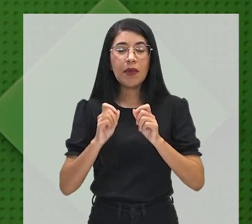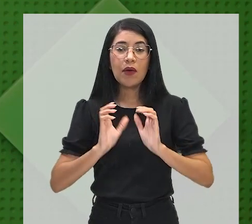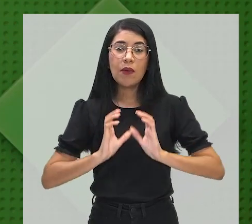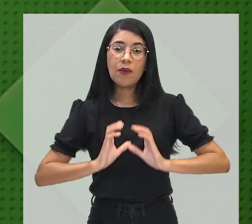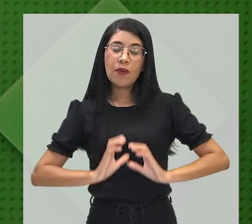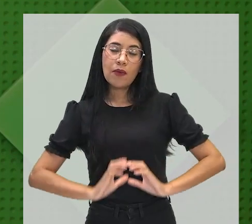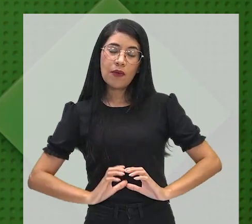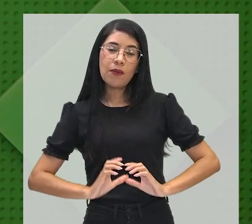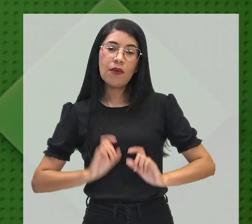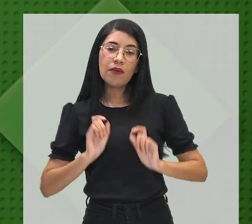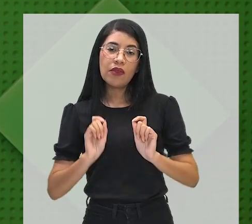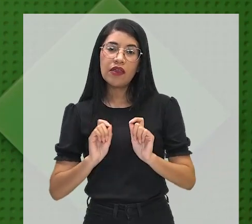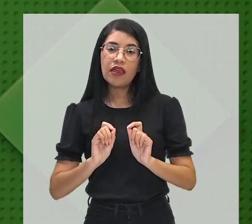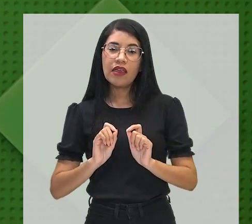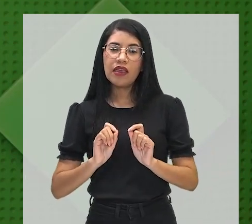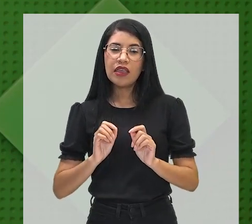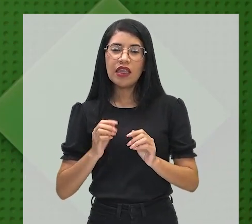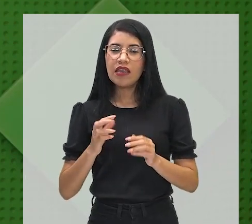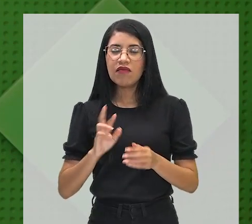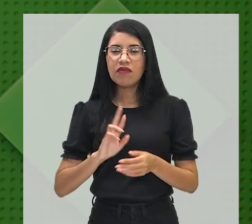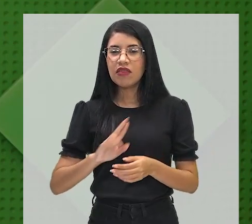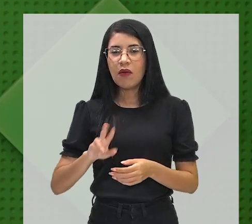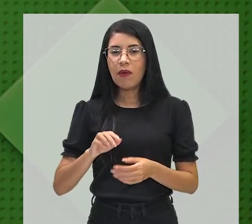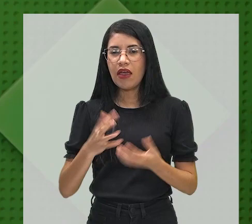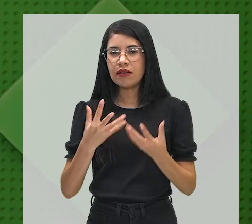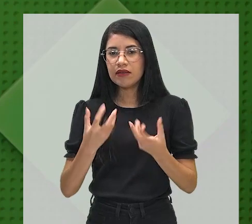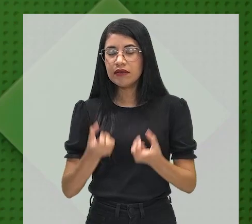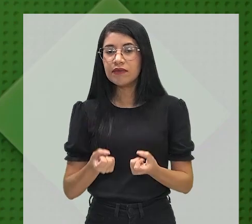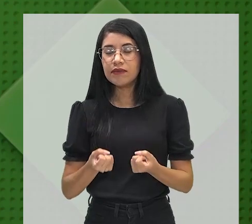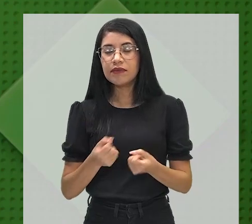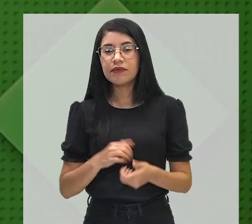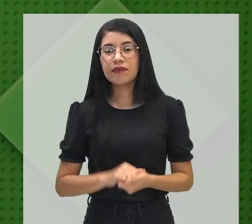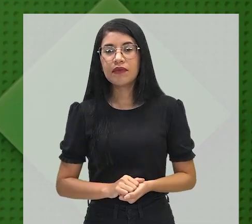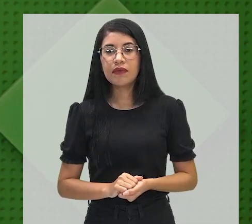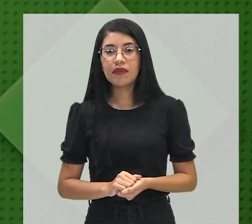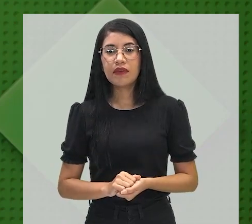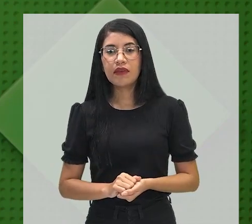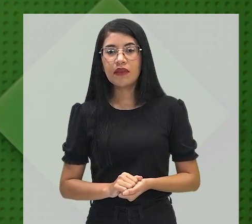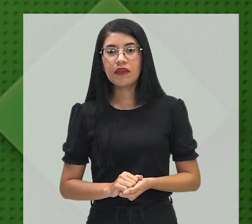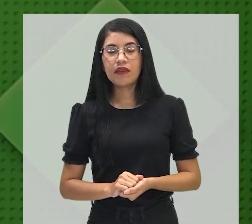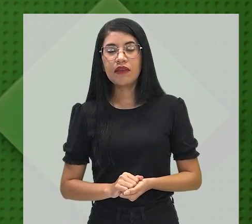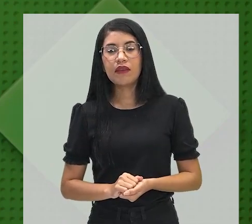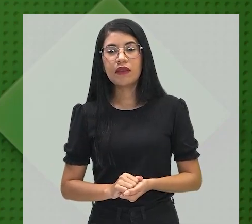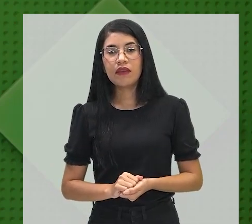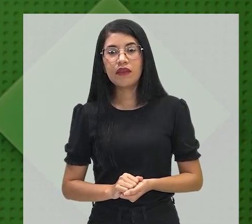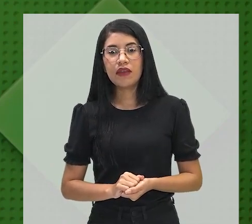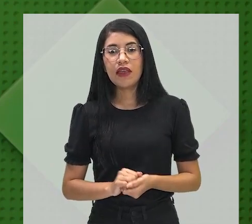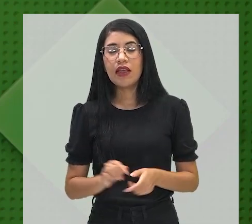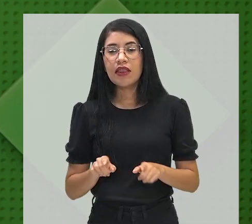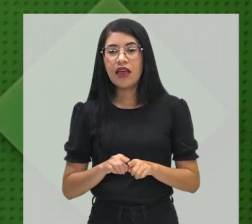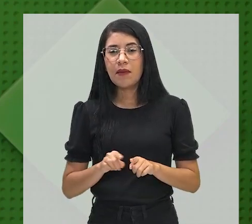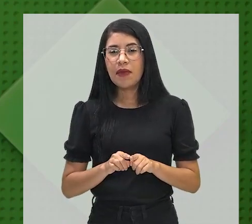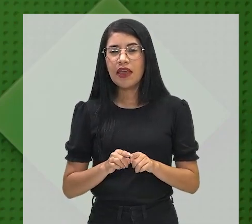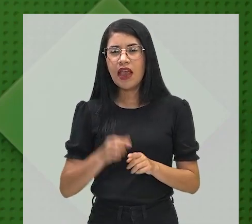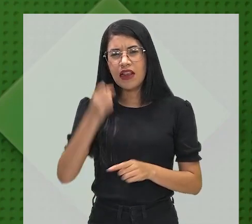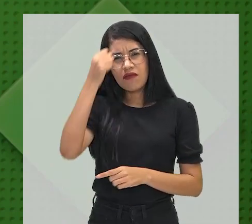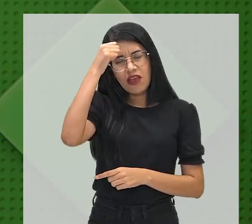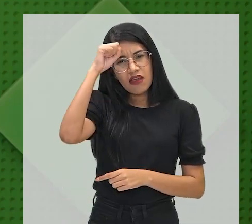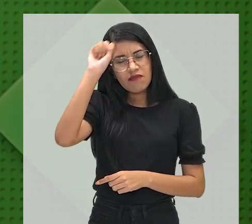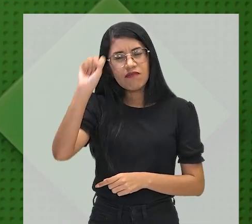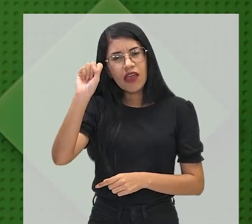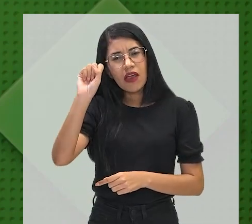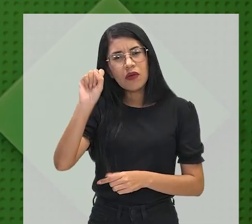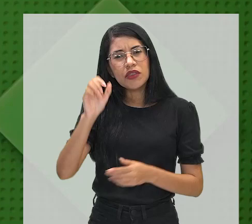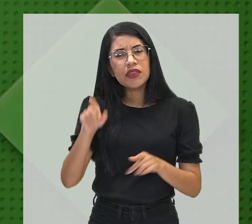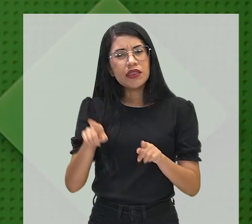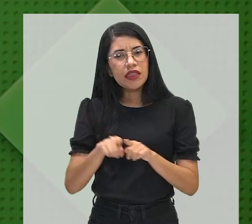né, comportamentos que não eram antes esperados, né? A gente pode até ali colocar como uma certa rebeldia,